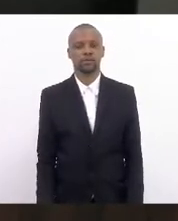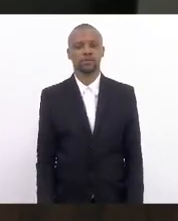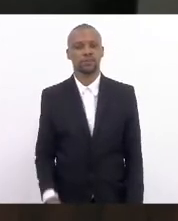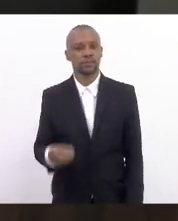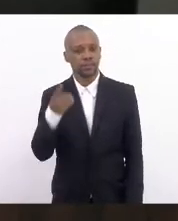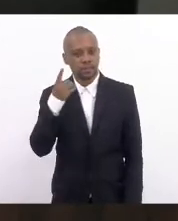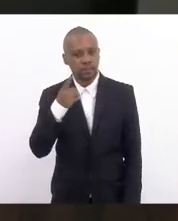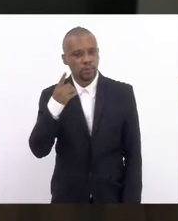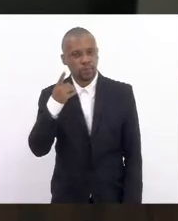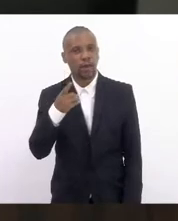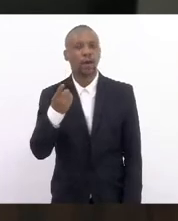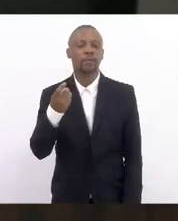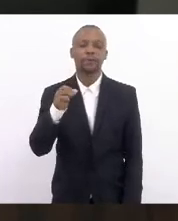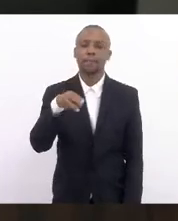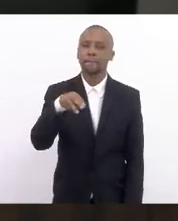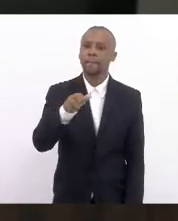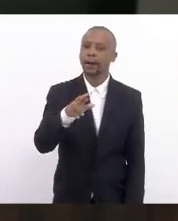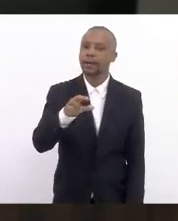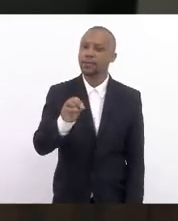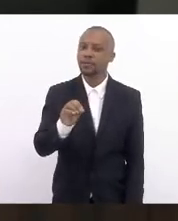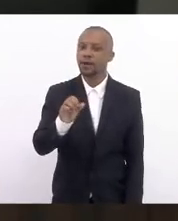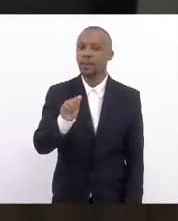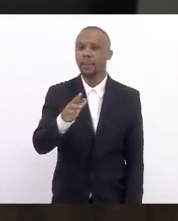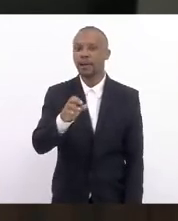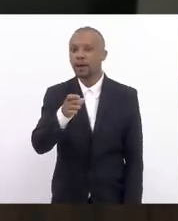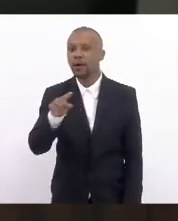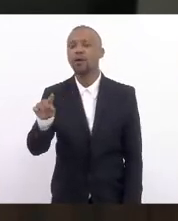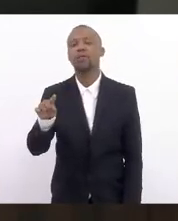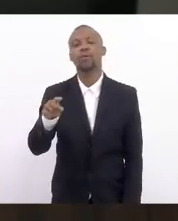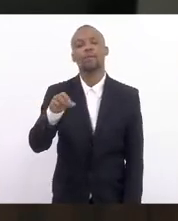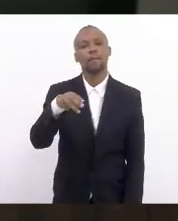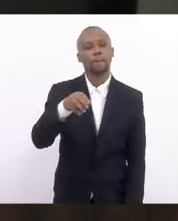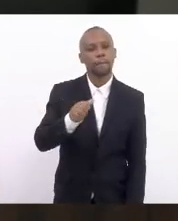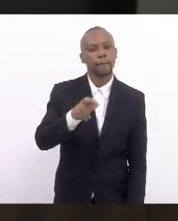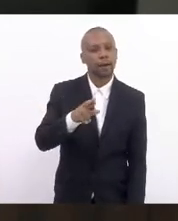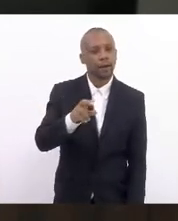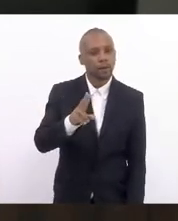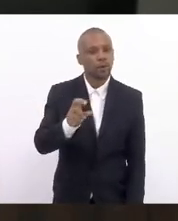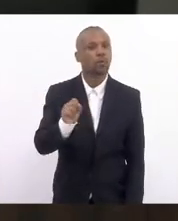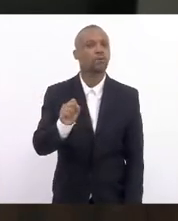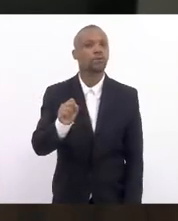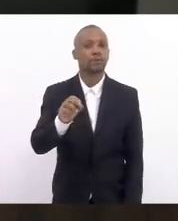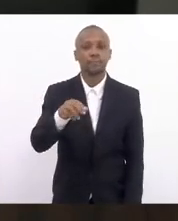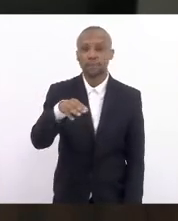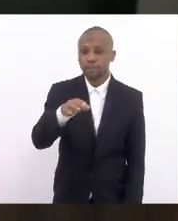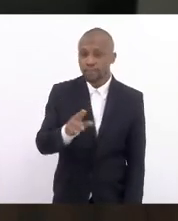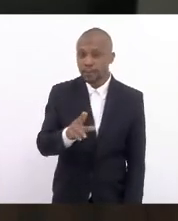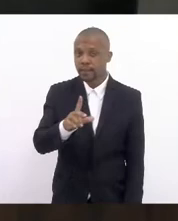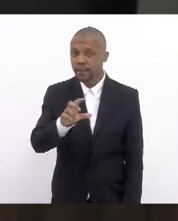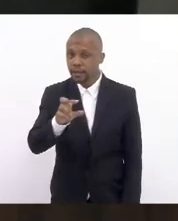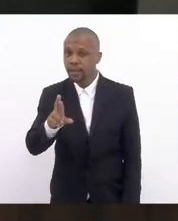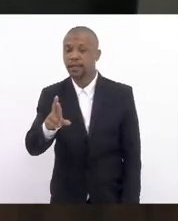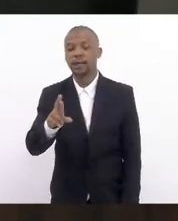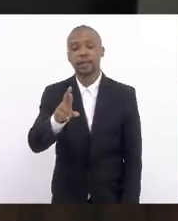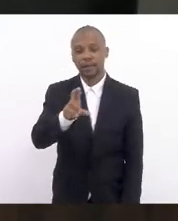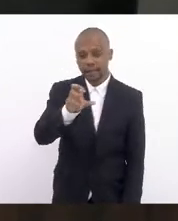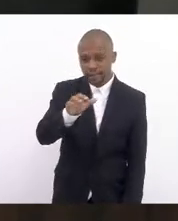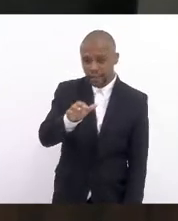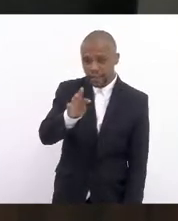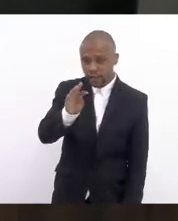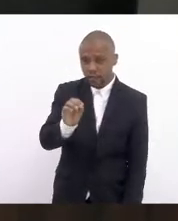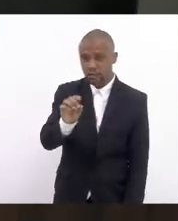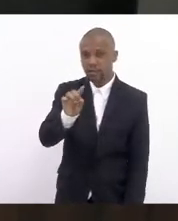Deputado Márcio Alberto, deputado Marcos Abraão, deputado Marcos Miller, deputado Renato Zaca, deputada Rosane Félix,